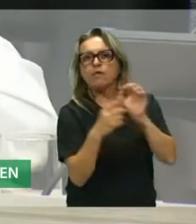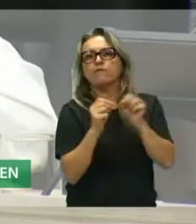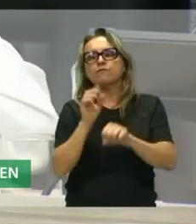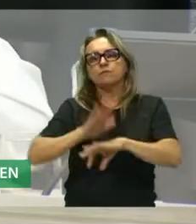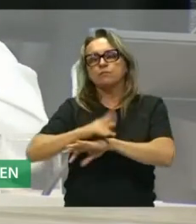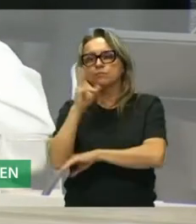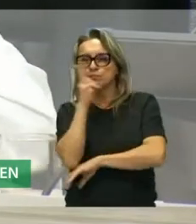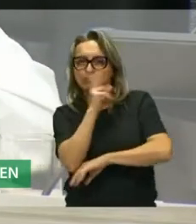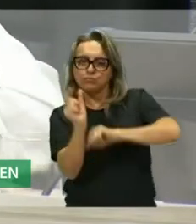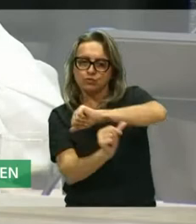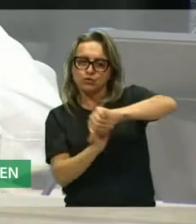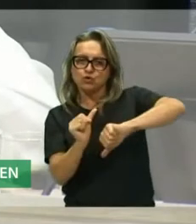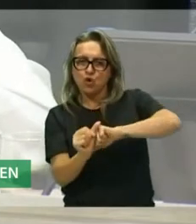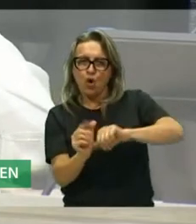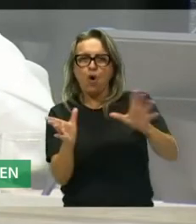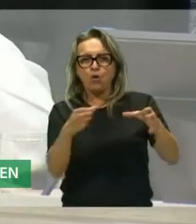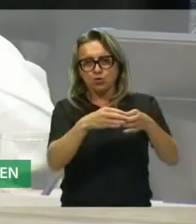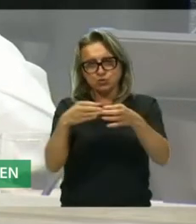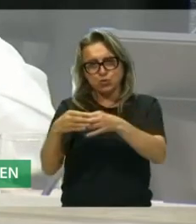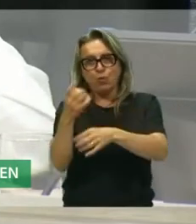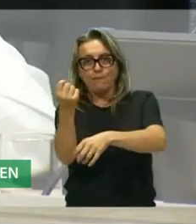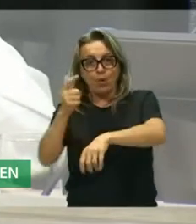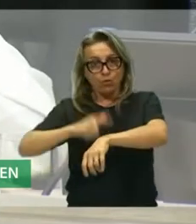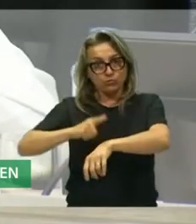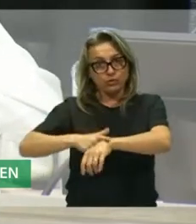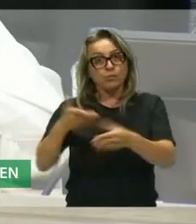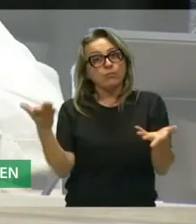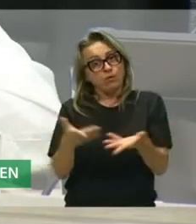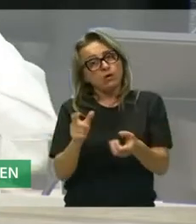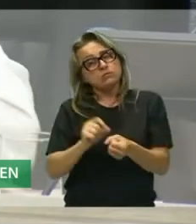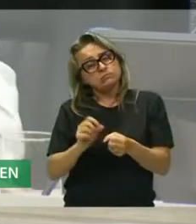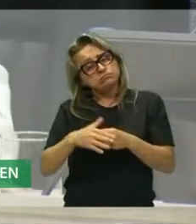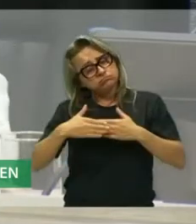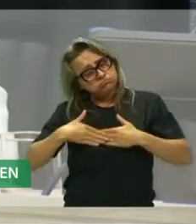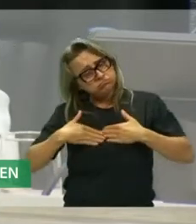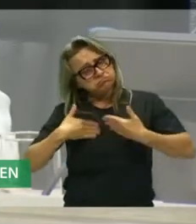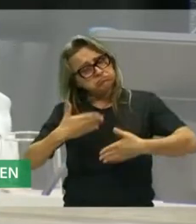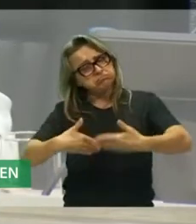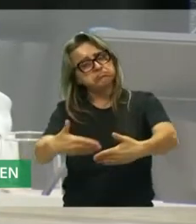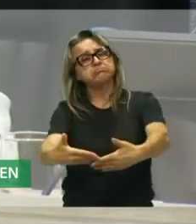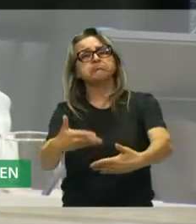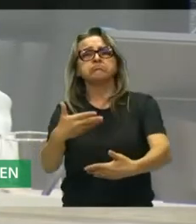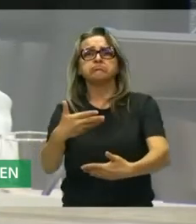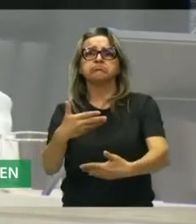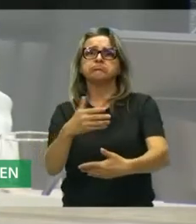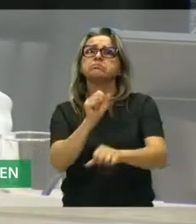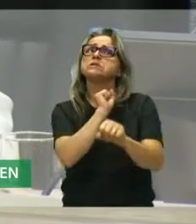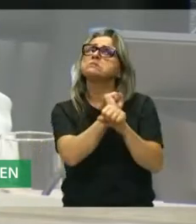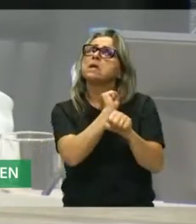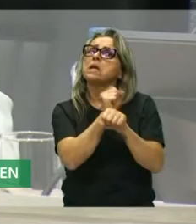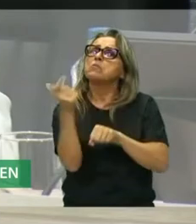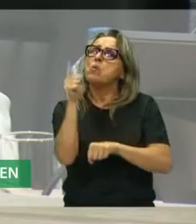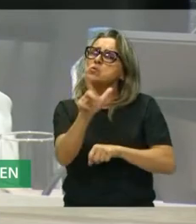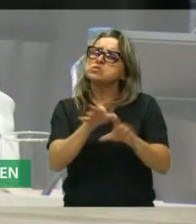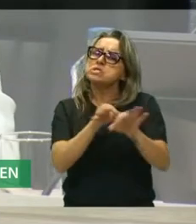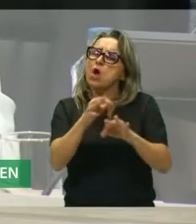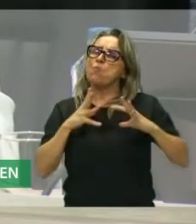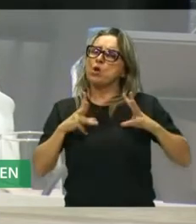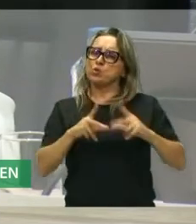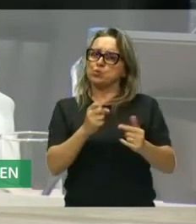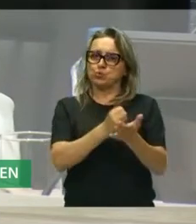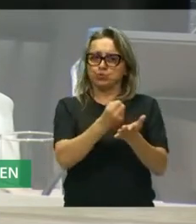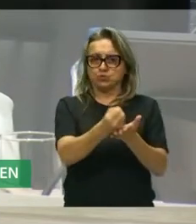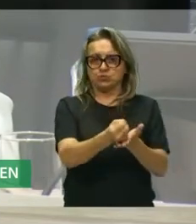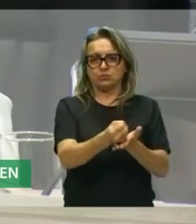equipe recentemente, e estamos fazendo, mas agora, daqui para frente, nós pretendemos regularizar tudo. Não